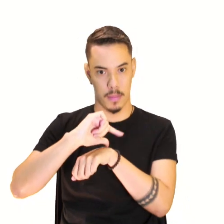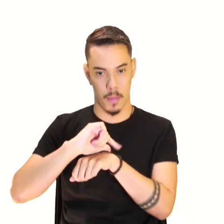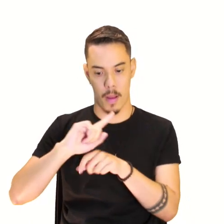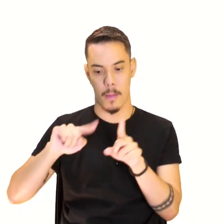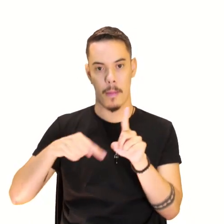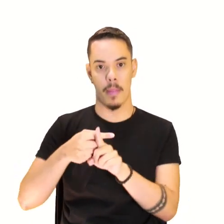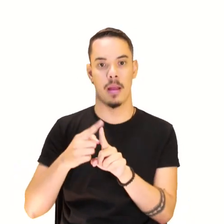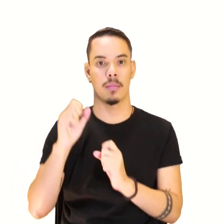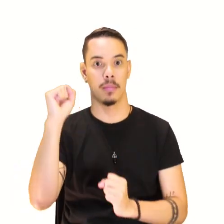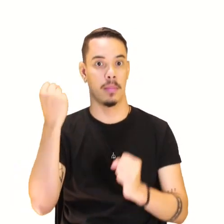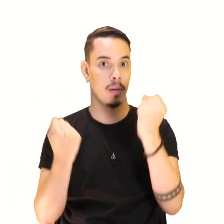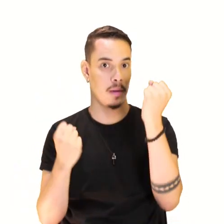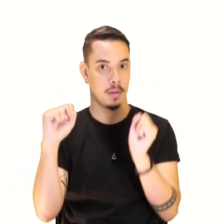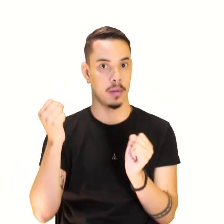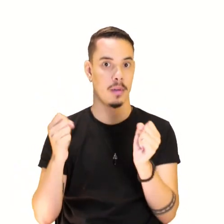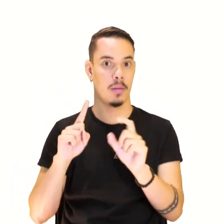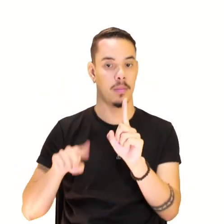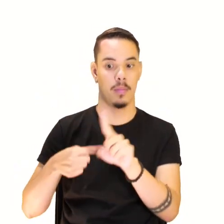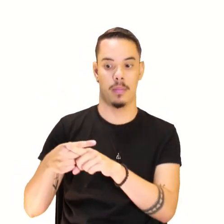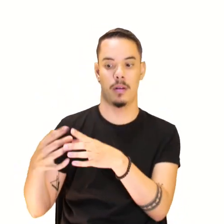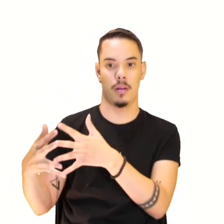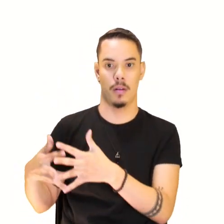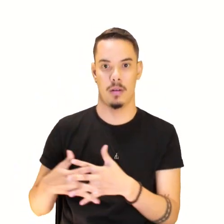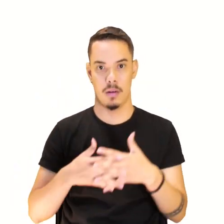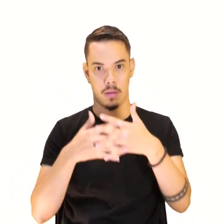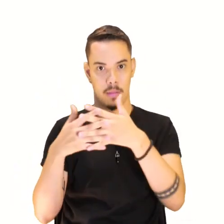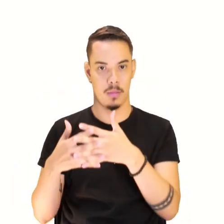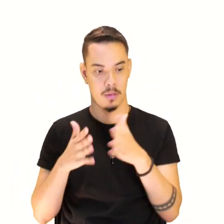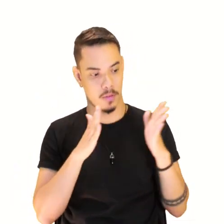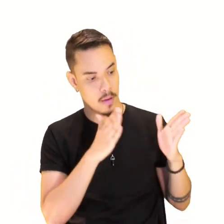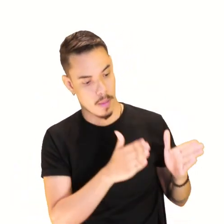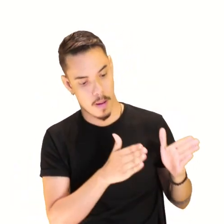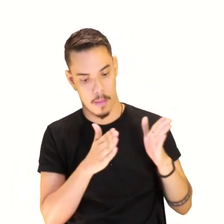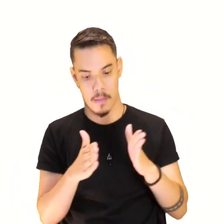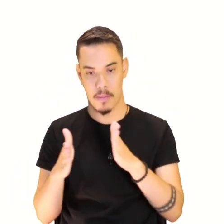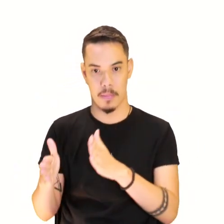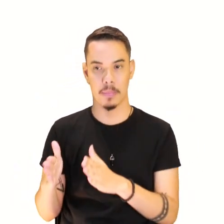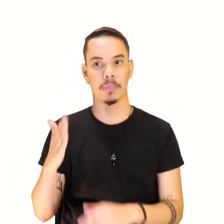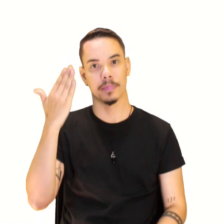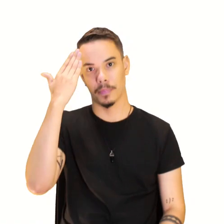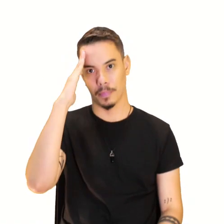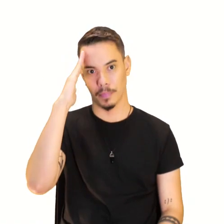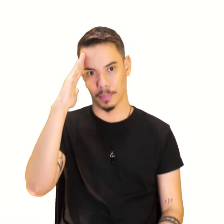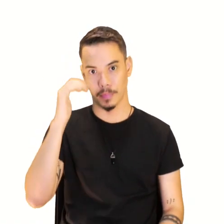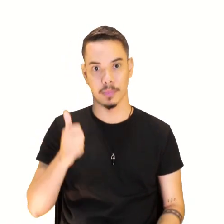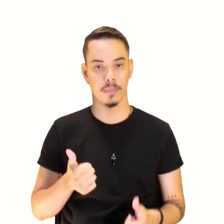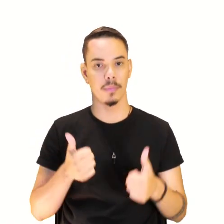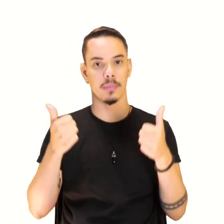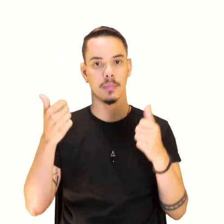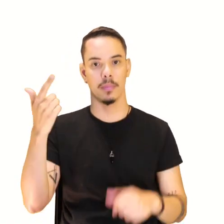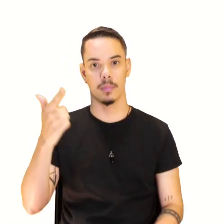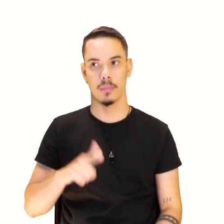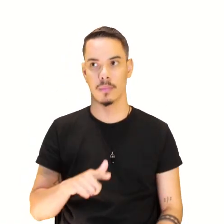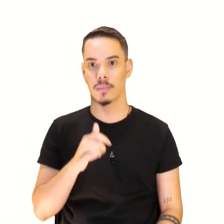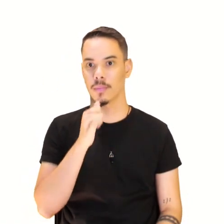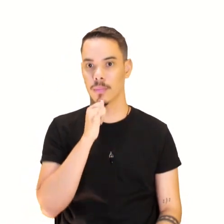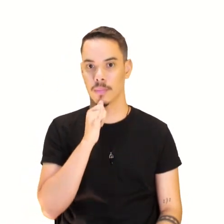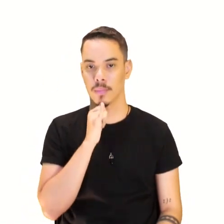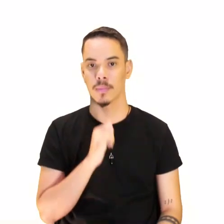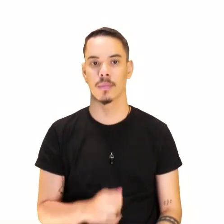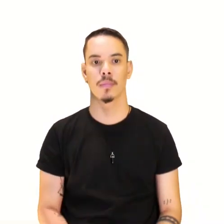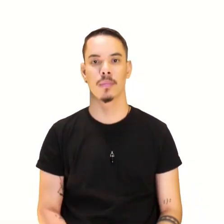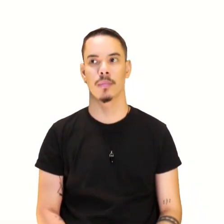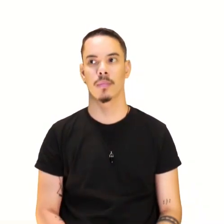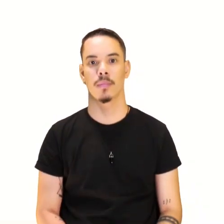tinha as máquinas trabalhando que também aumentaram e para entender melhor